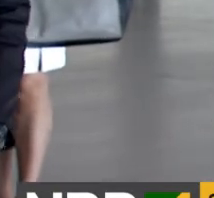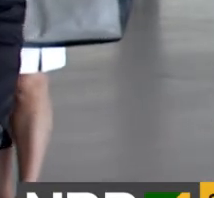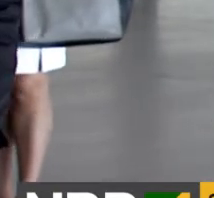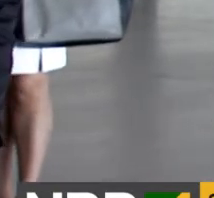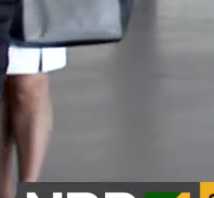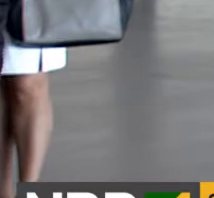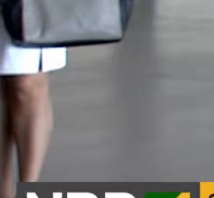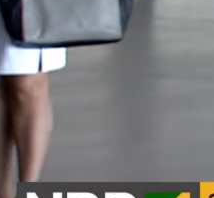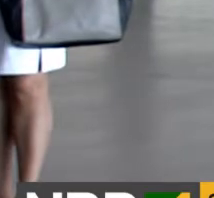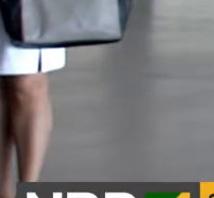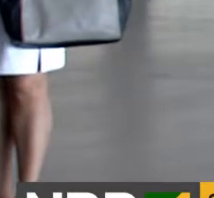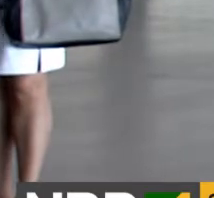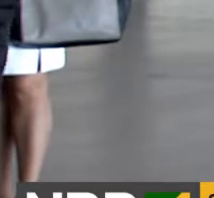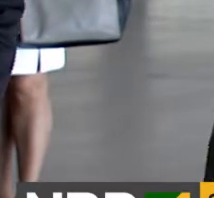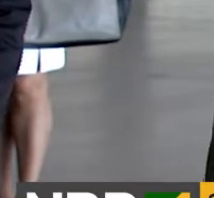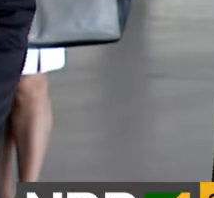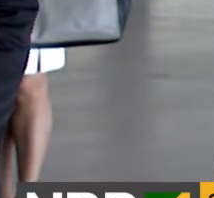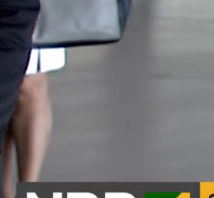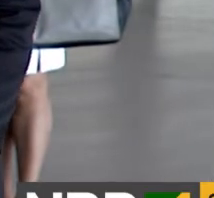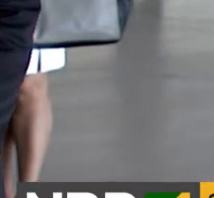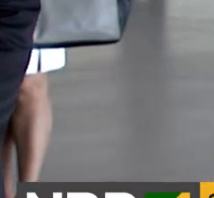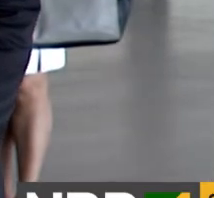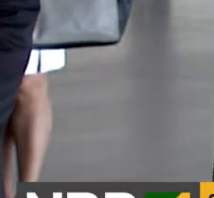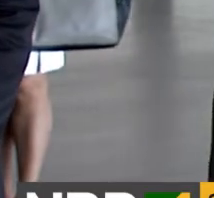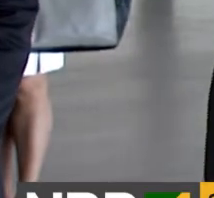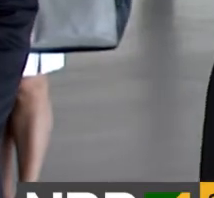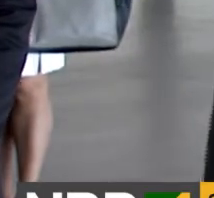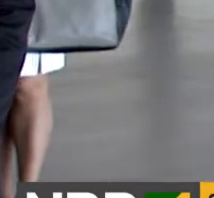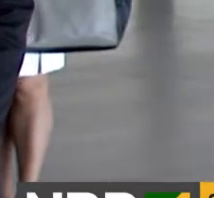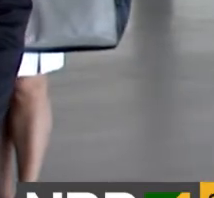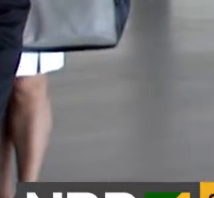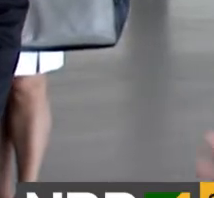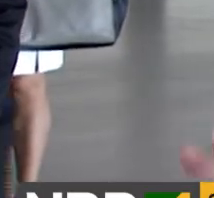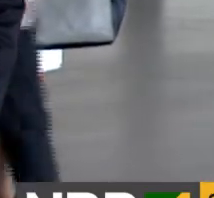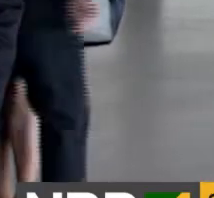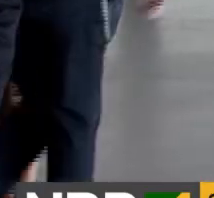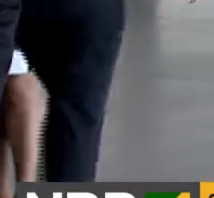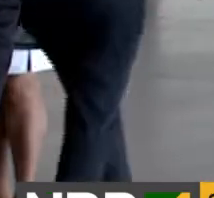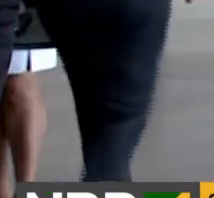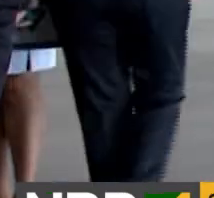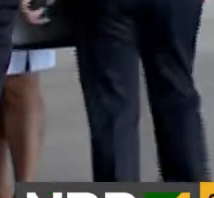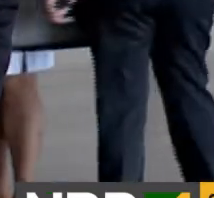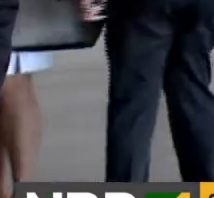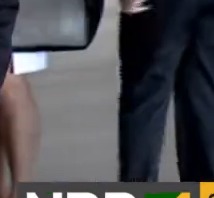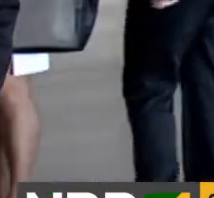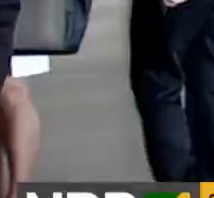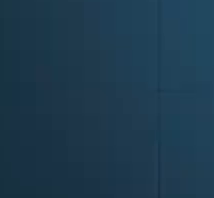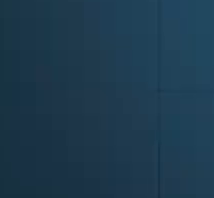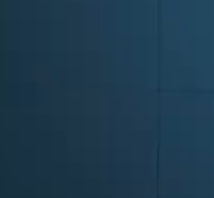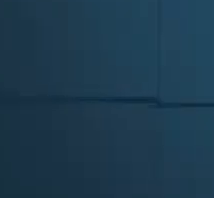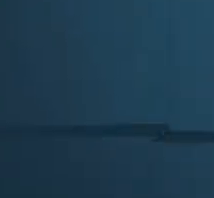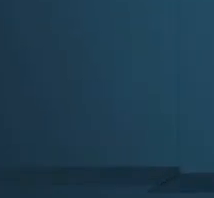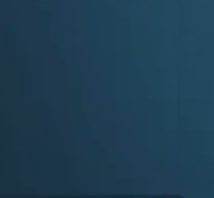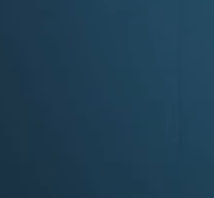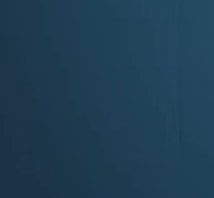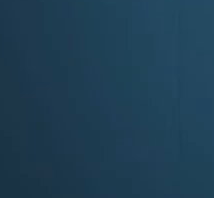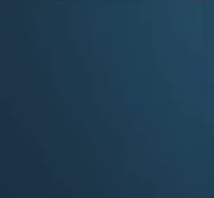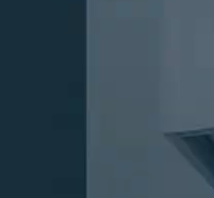Europeia, que é uma coisa que data de mais de 22 anos. Mas foi uma reunião muito preciosa nesse momento, né?